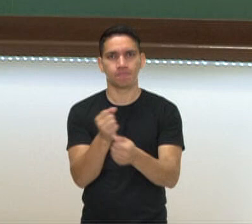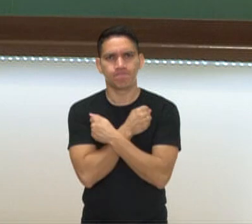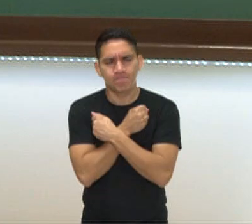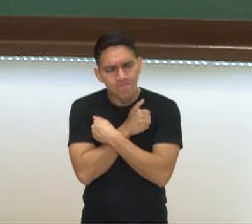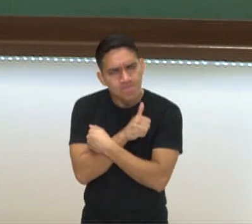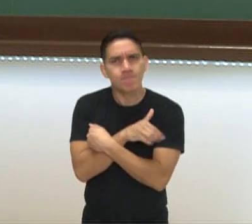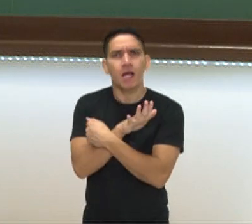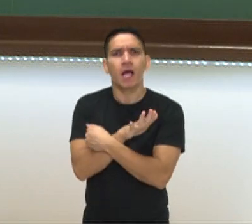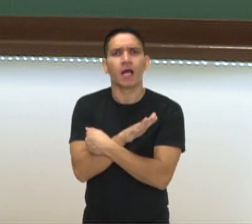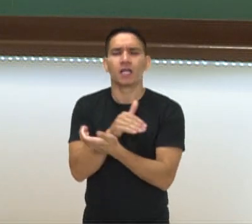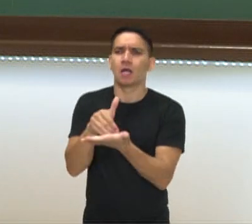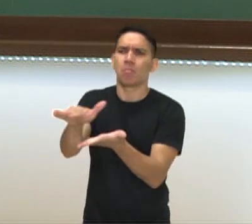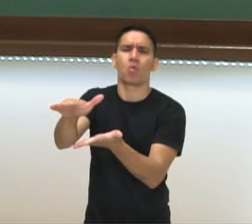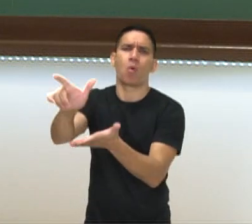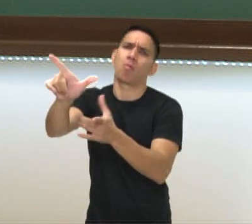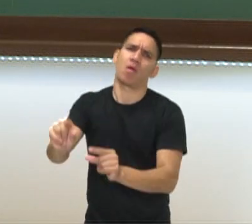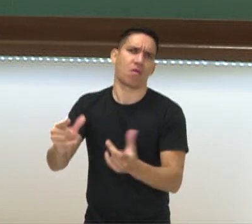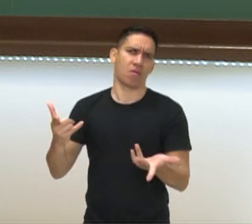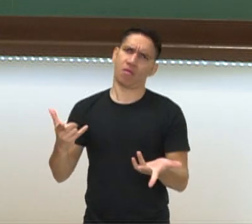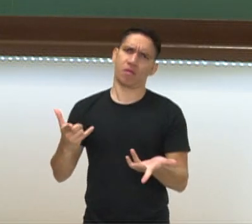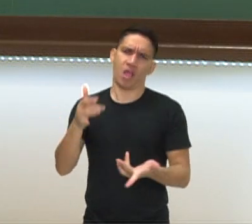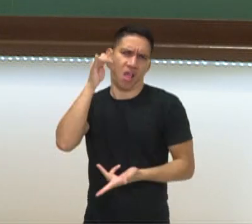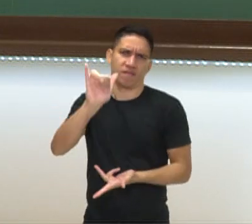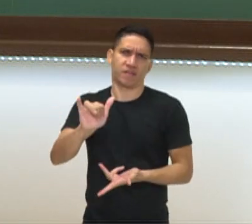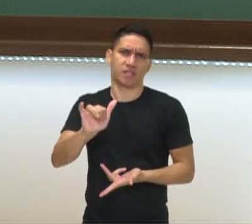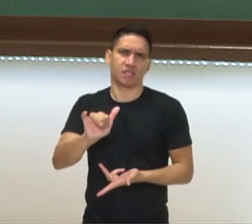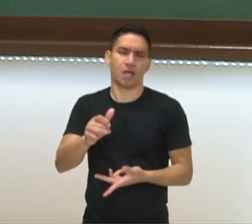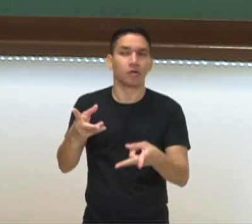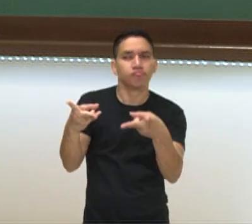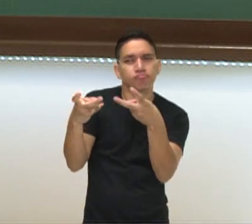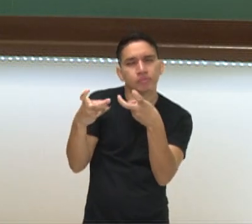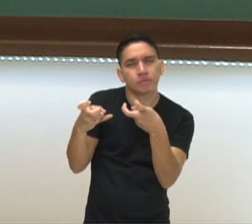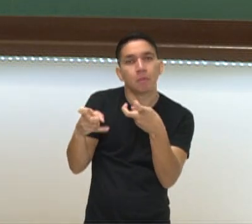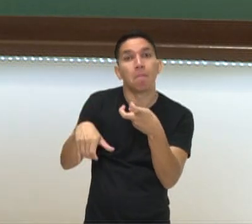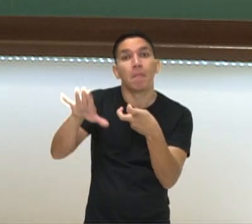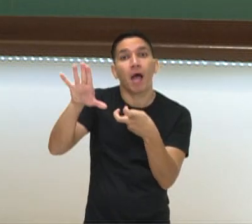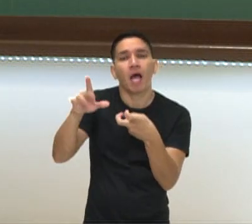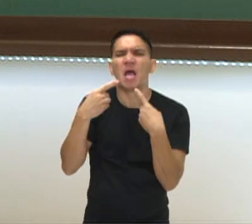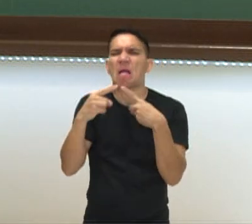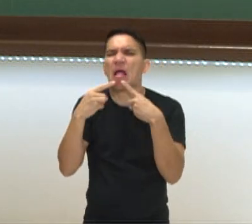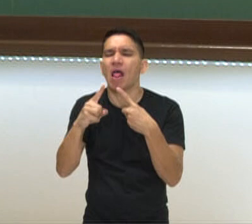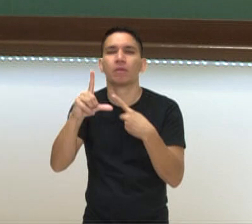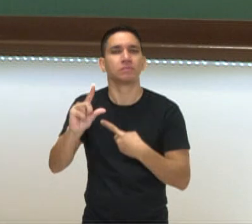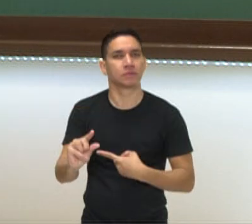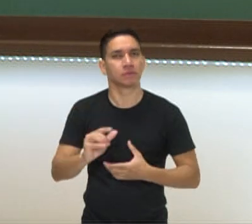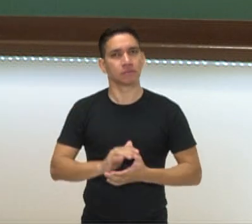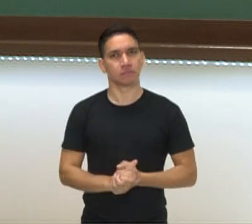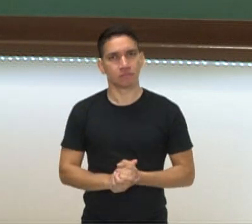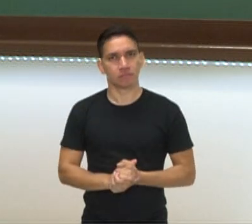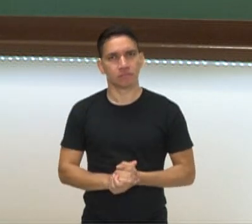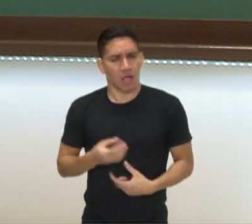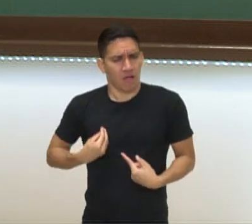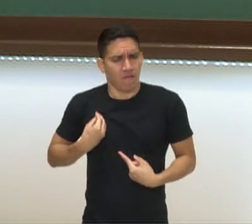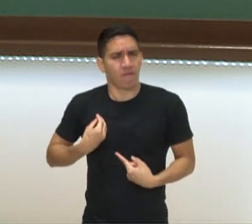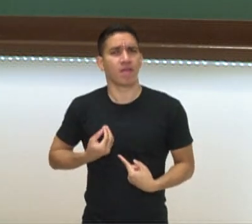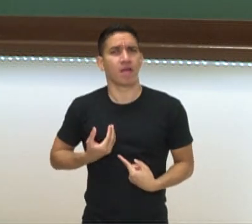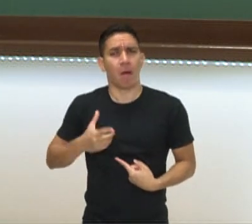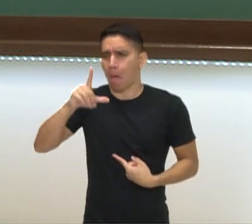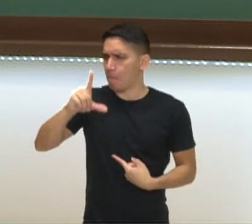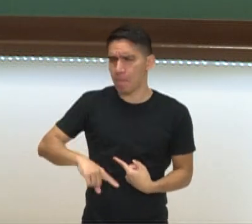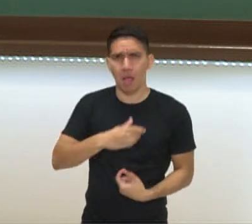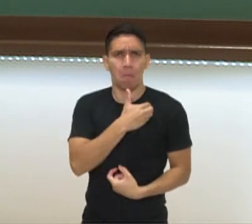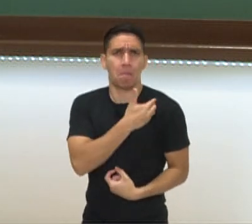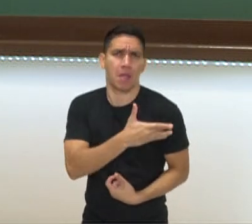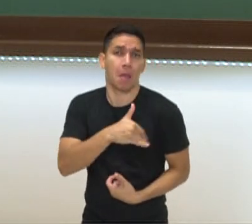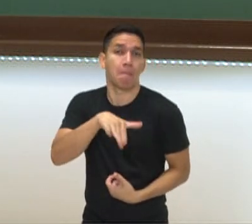mais, empurre menos. Ouça mais, critique menos. Seja menos preconceito, seja